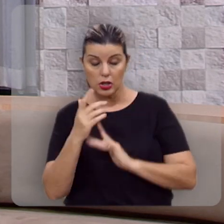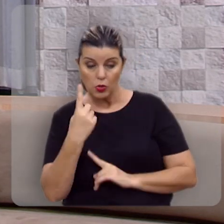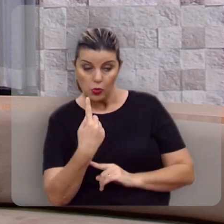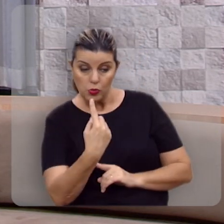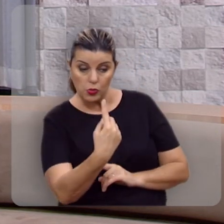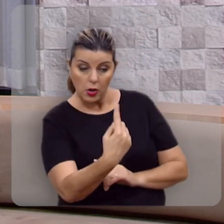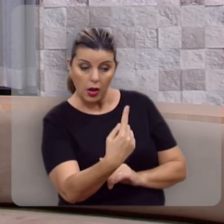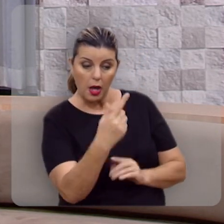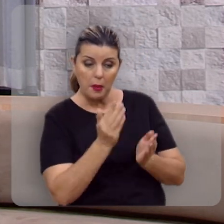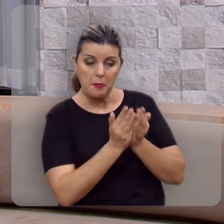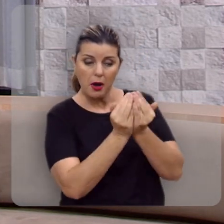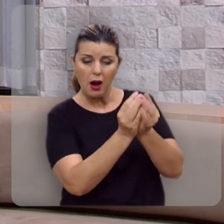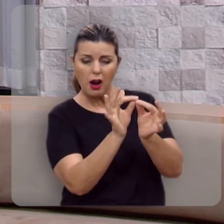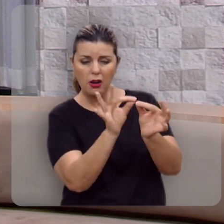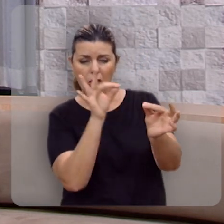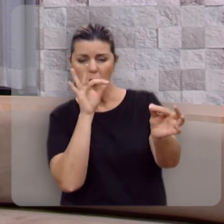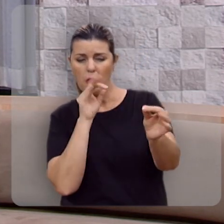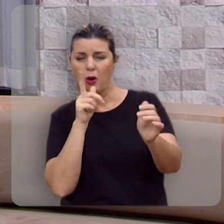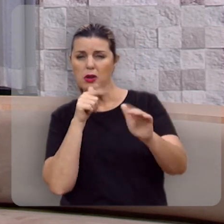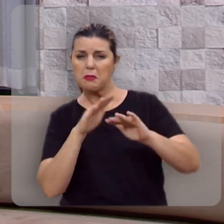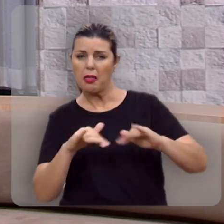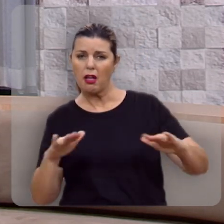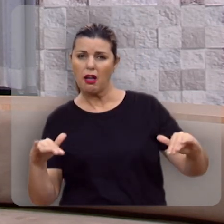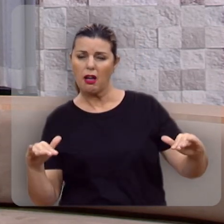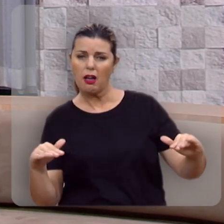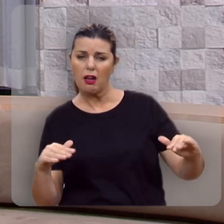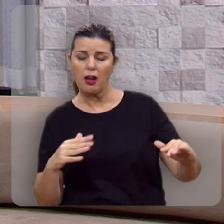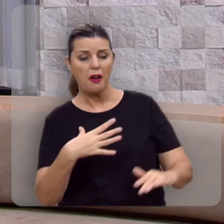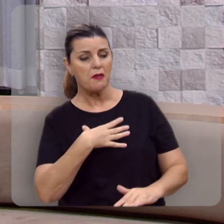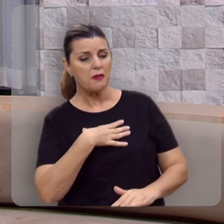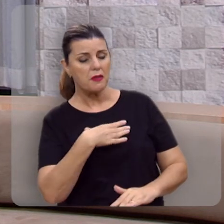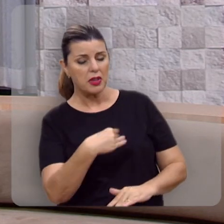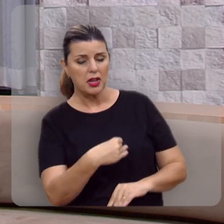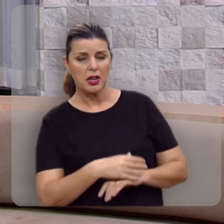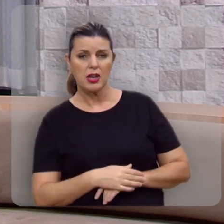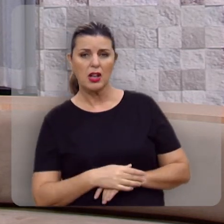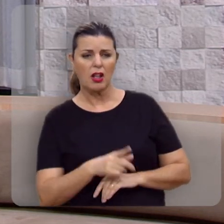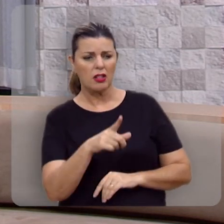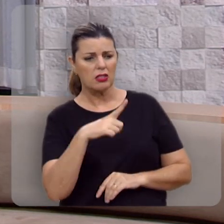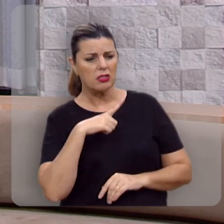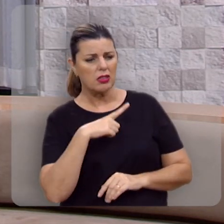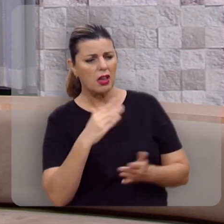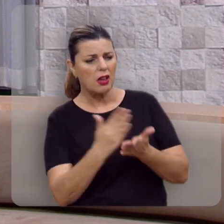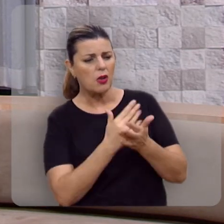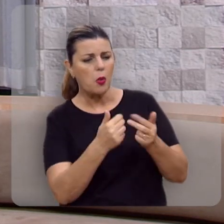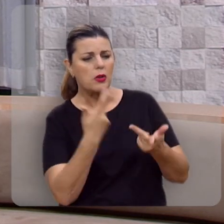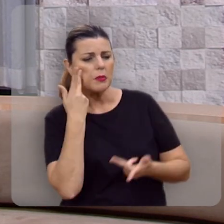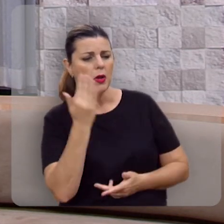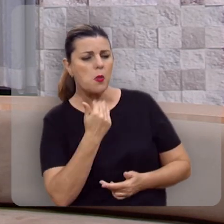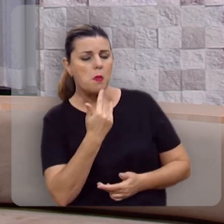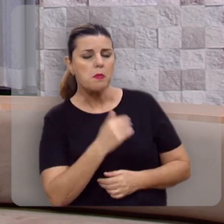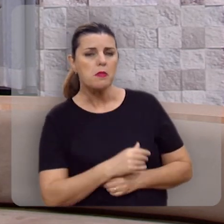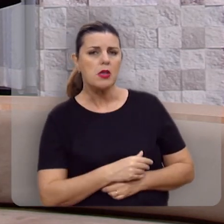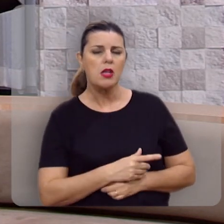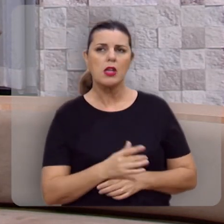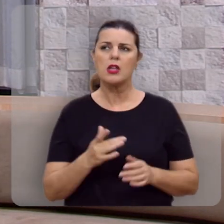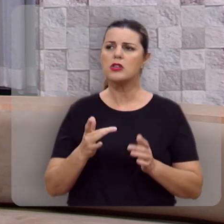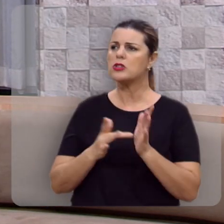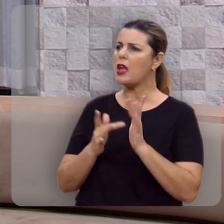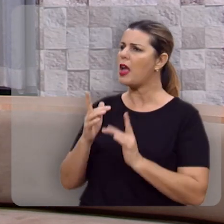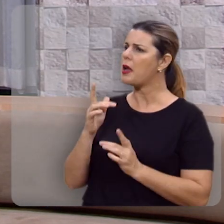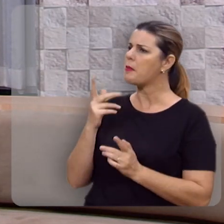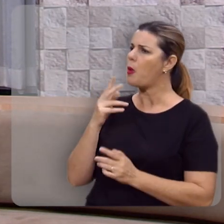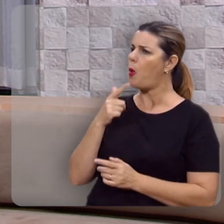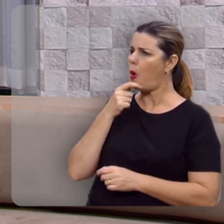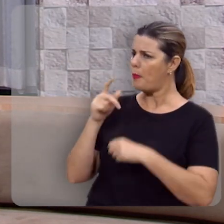que estão lá no barco, a 100 metros da praia. Filhos, tendes aí alguma coisa de comer? E eles responderam,